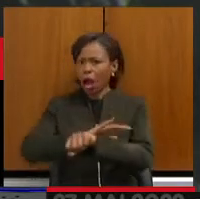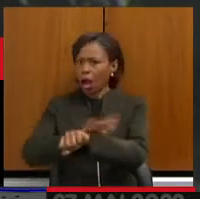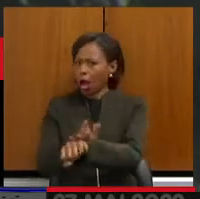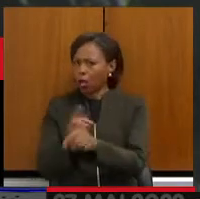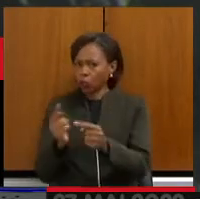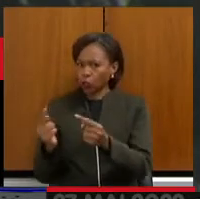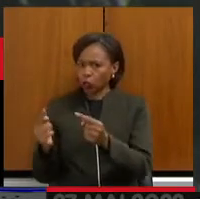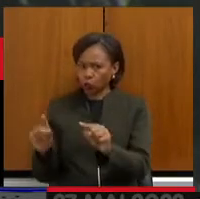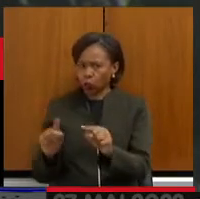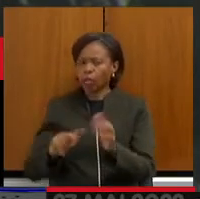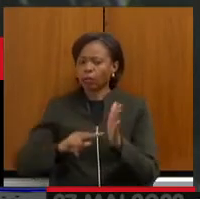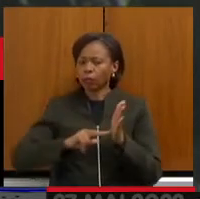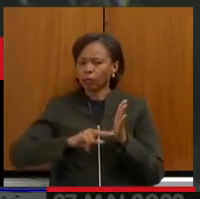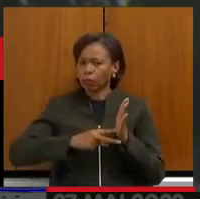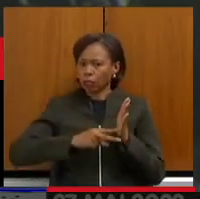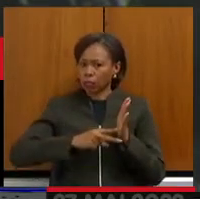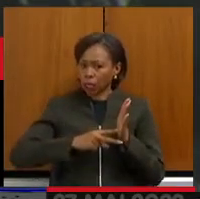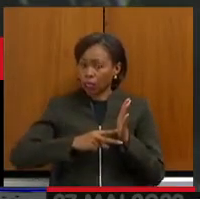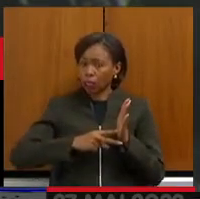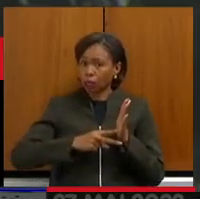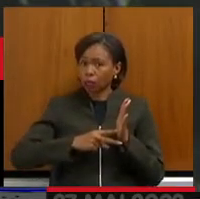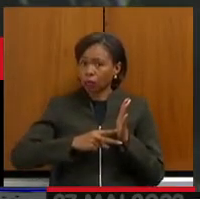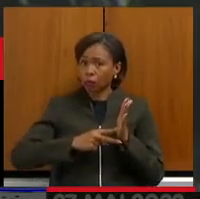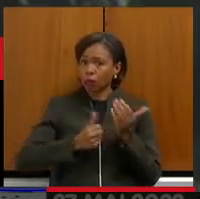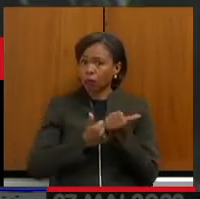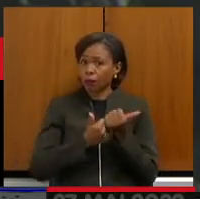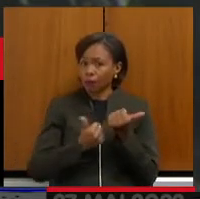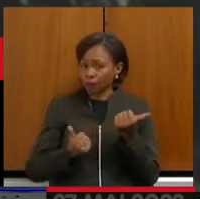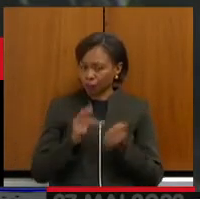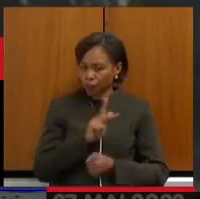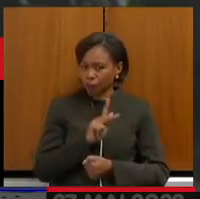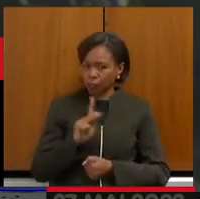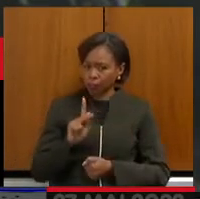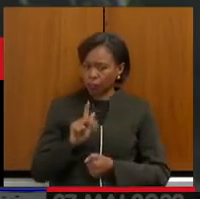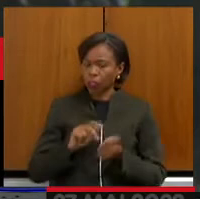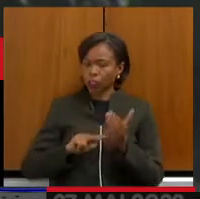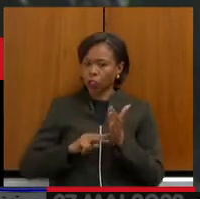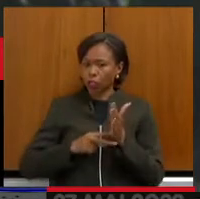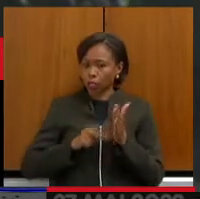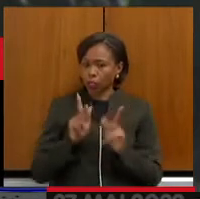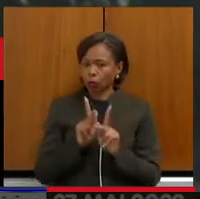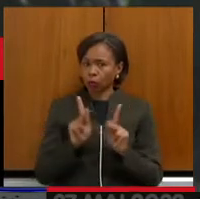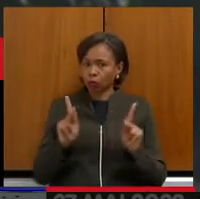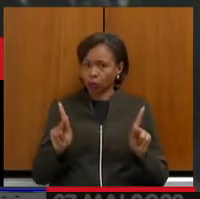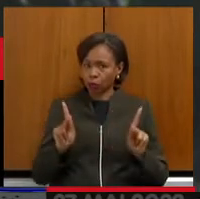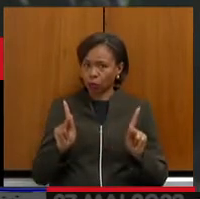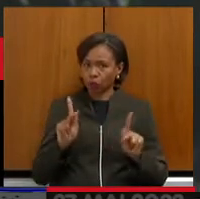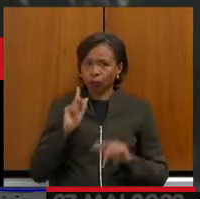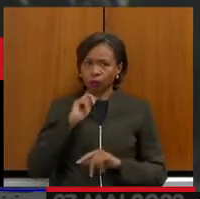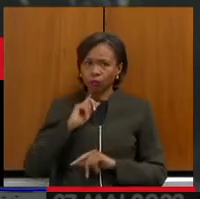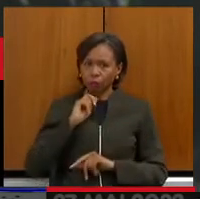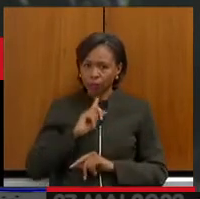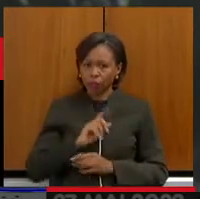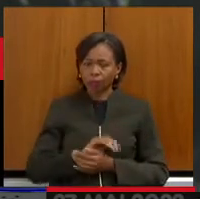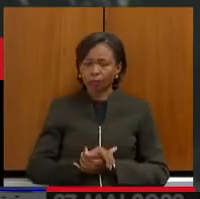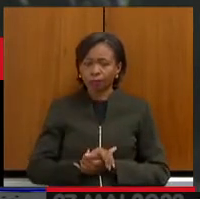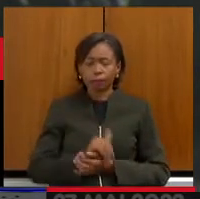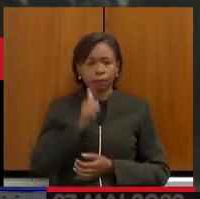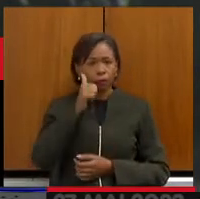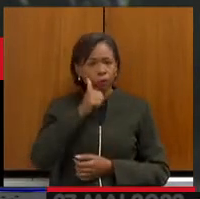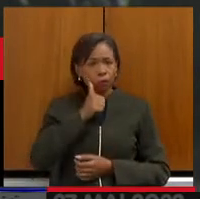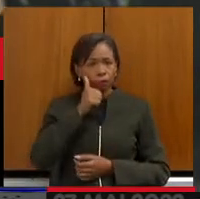diretora vice-presidente do Sindicato dos Professores de Minas Gerais as mulheres sempre sofreram e sofrem